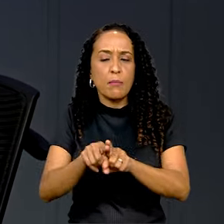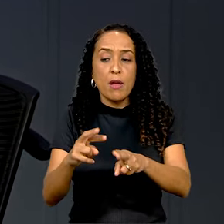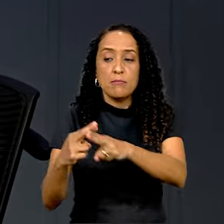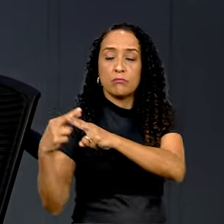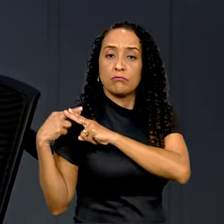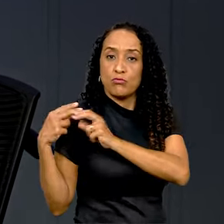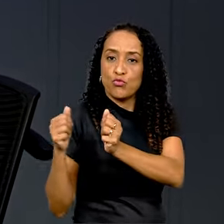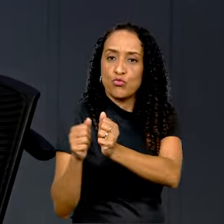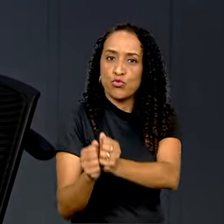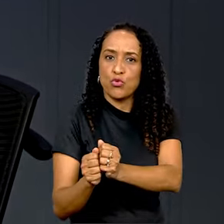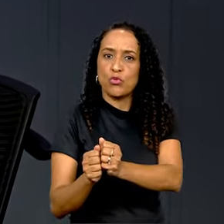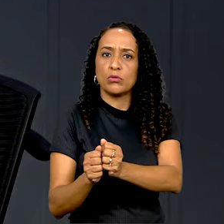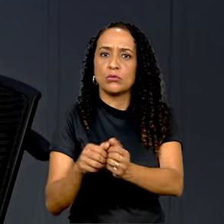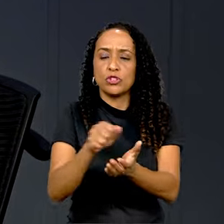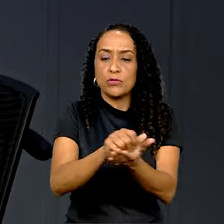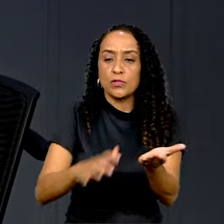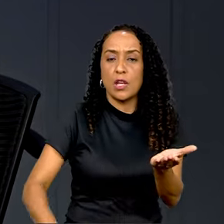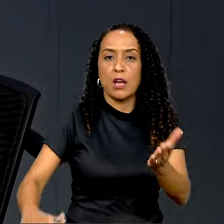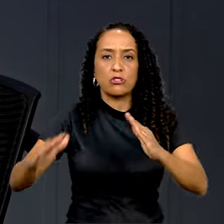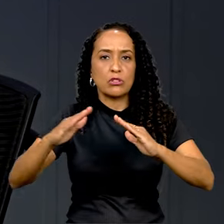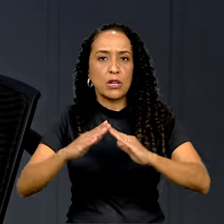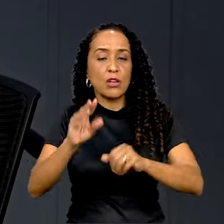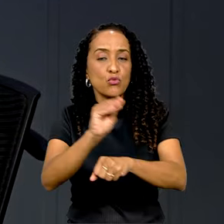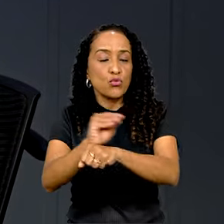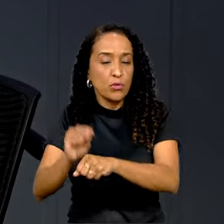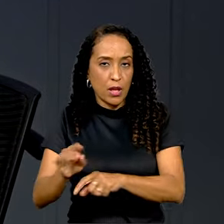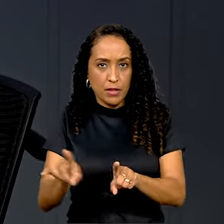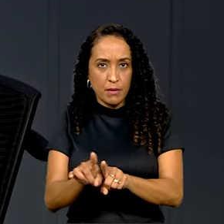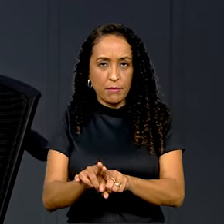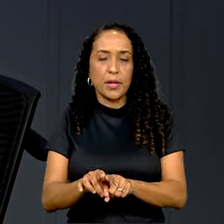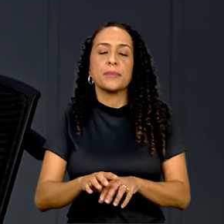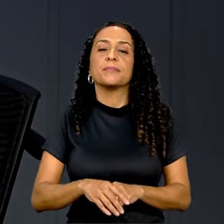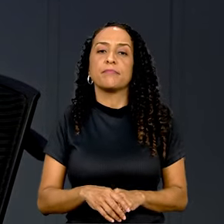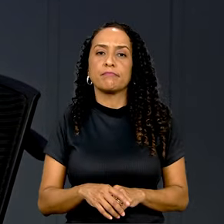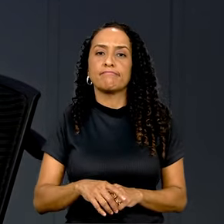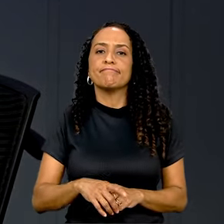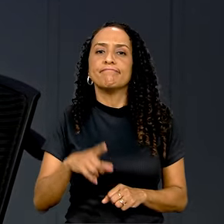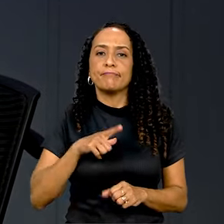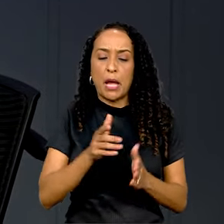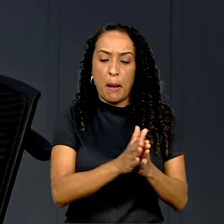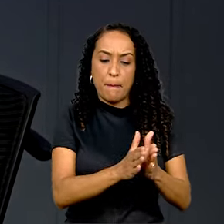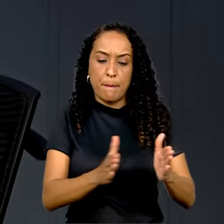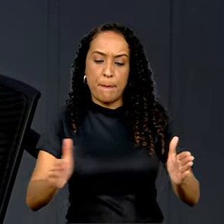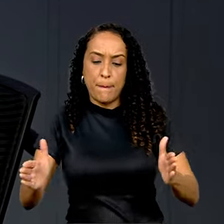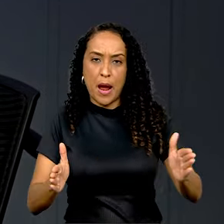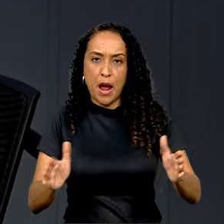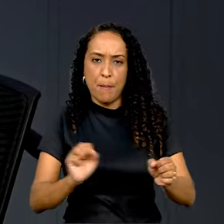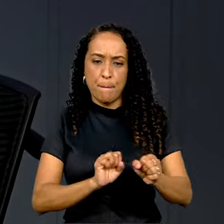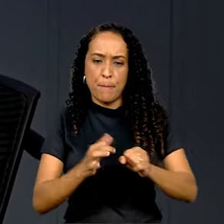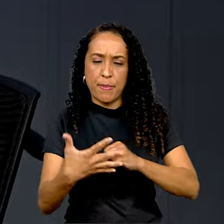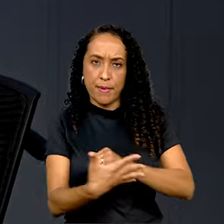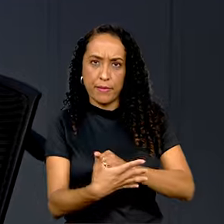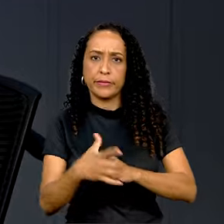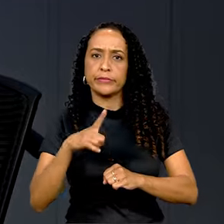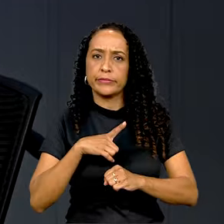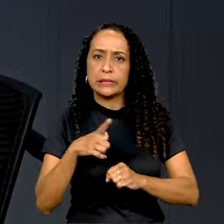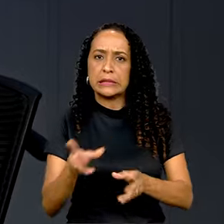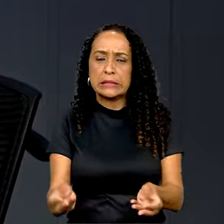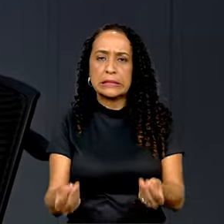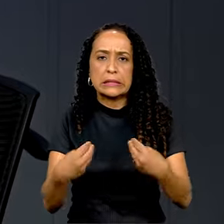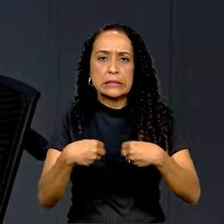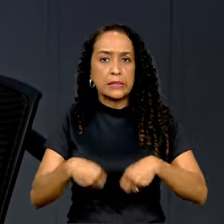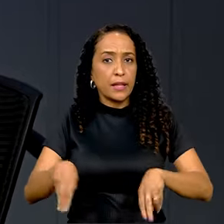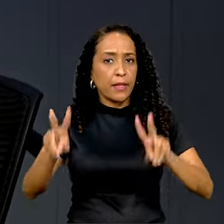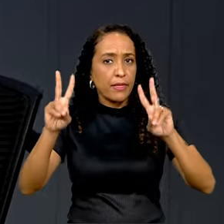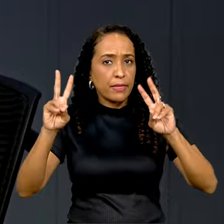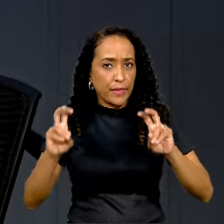corresponsabilidade pelas tarefas domésticas e de cuidados passamos por um período de pandemia que foi um período que trouxe esse tema